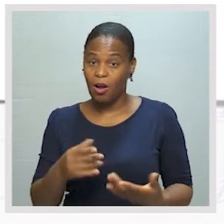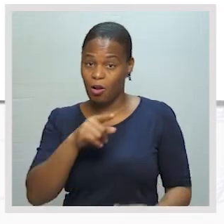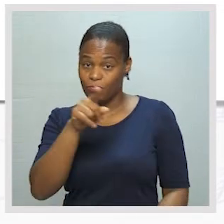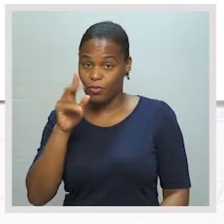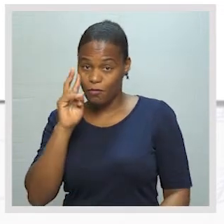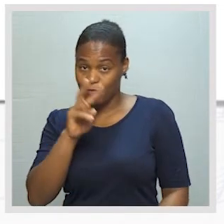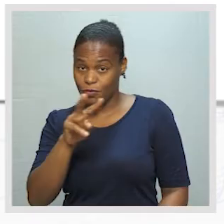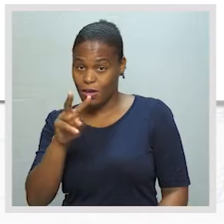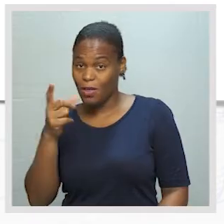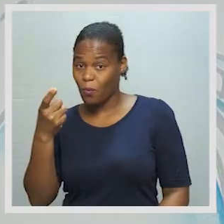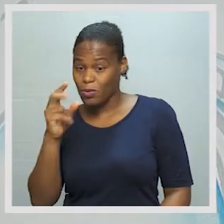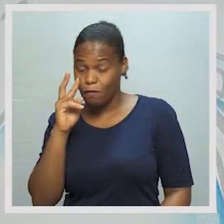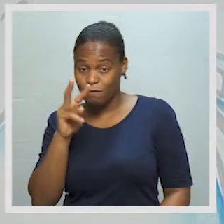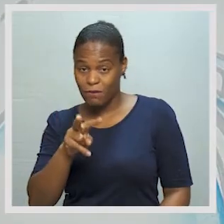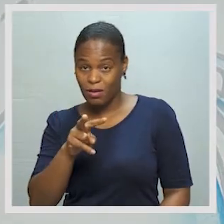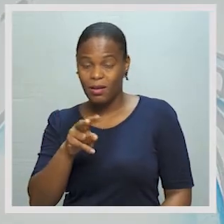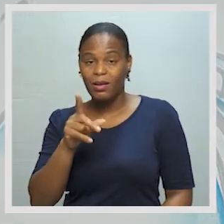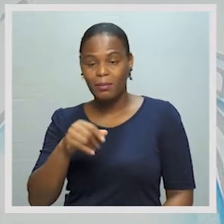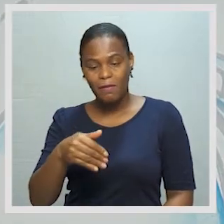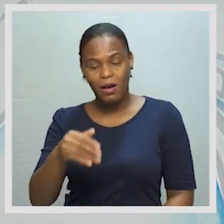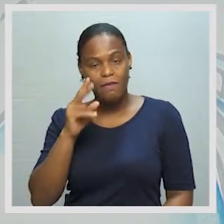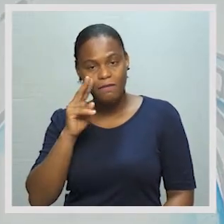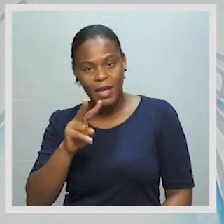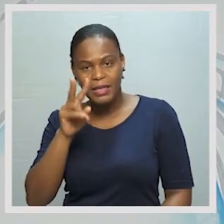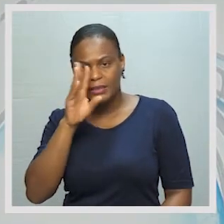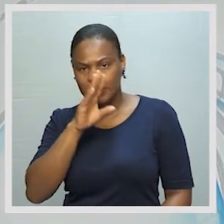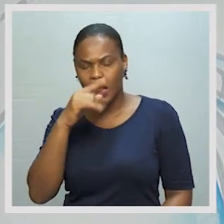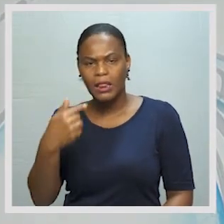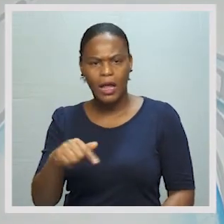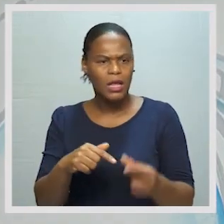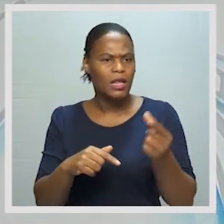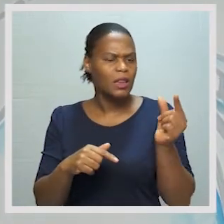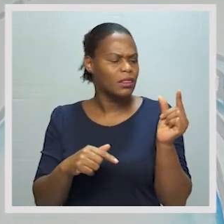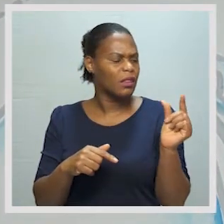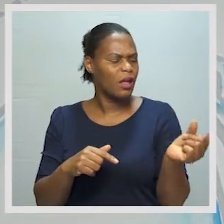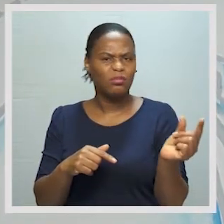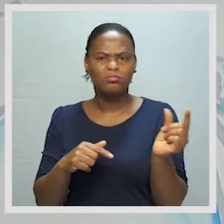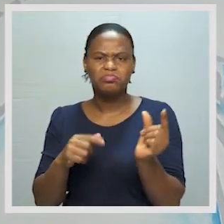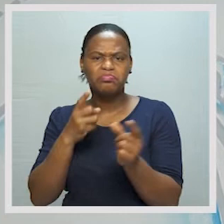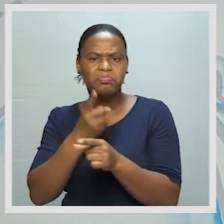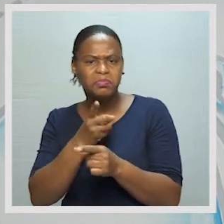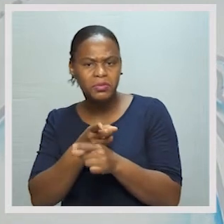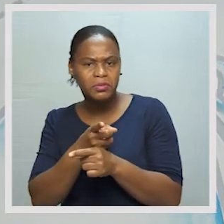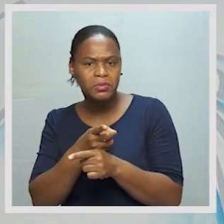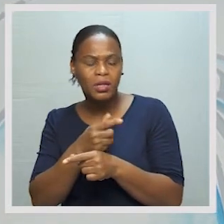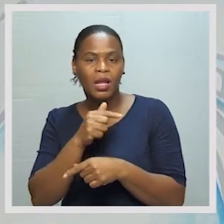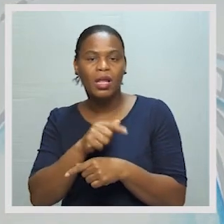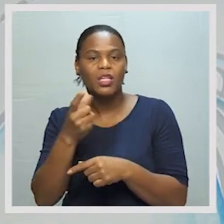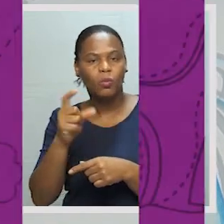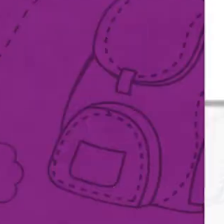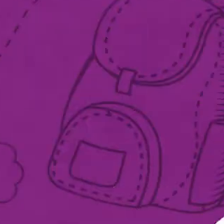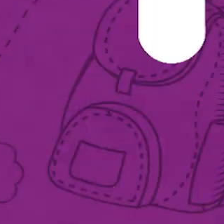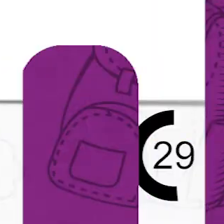observar esta equação e vão ver se há termos semelhantes nesta